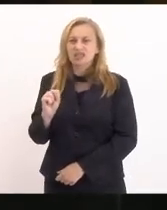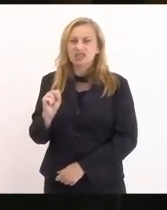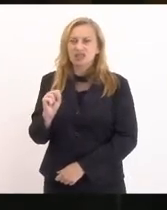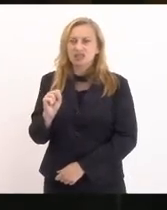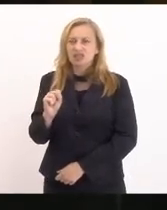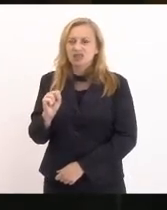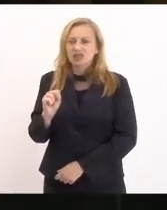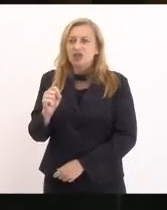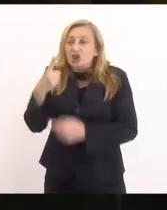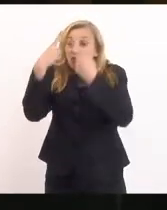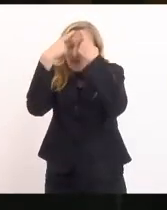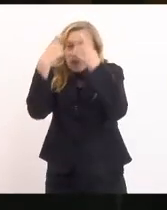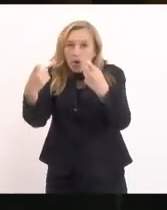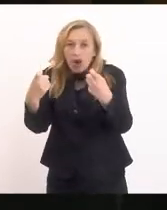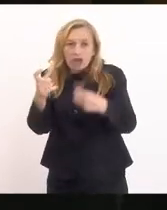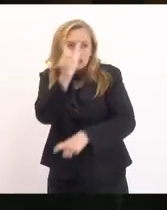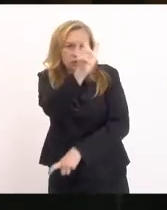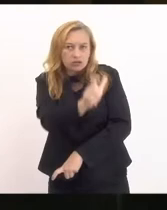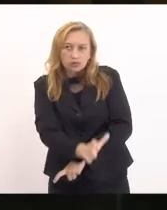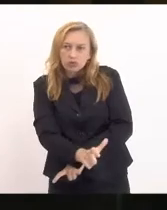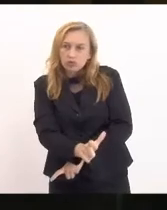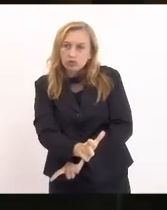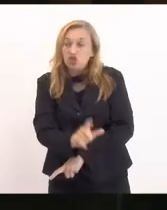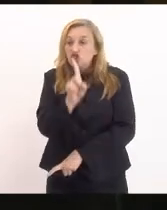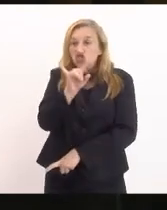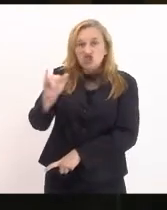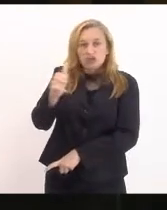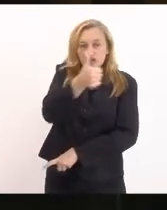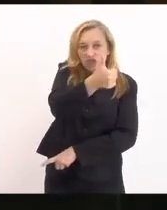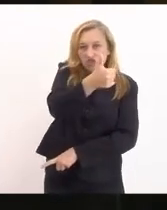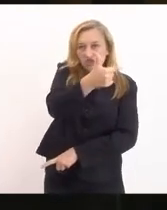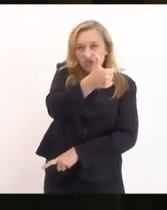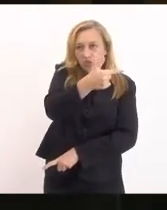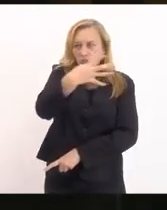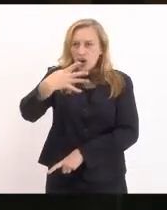selvagemmente espancado e assassinado no dia 24 de janeiro.